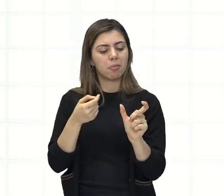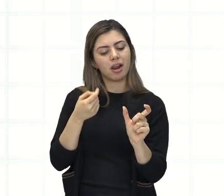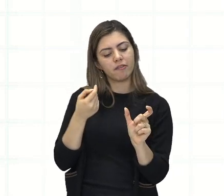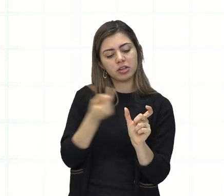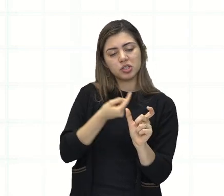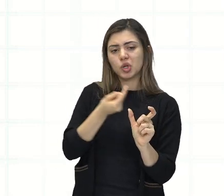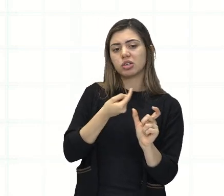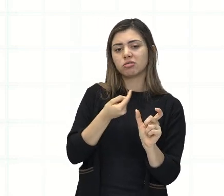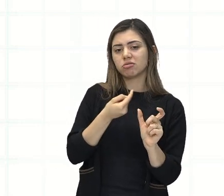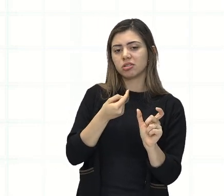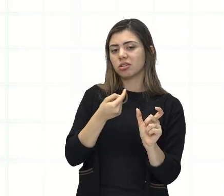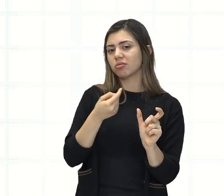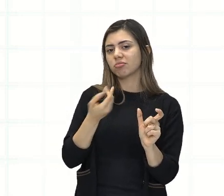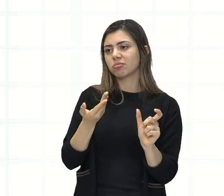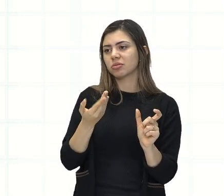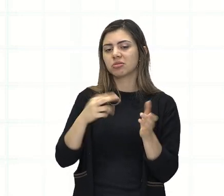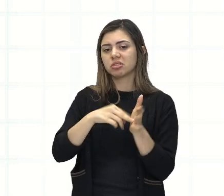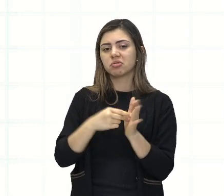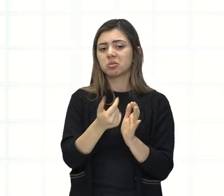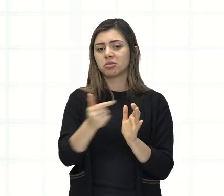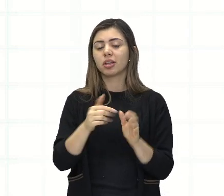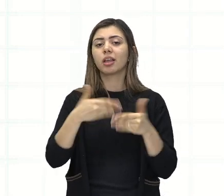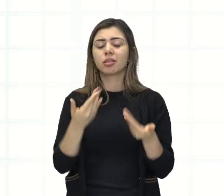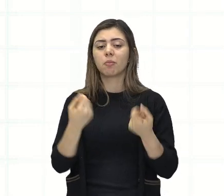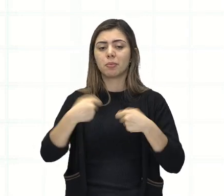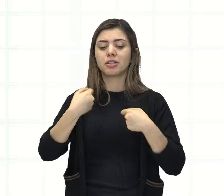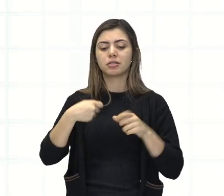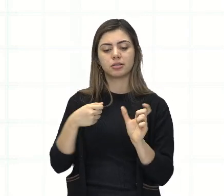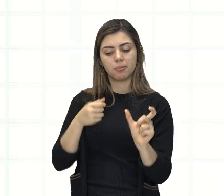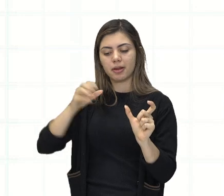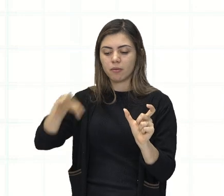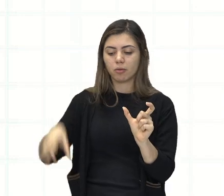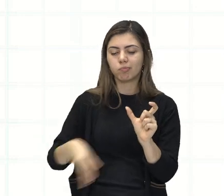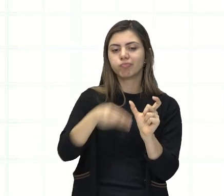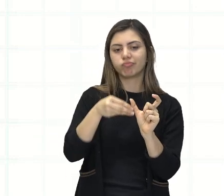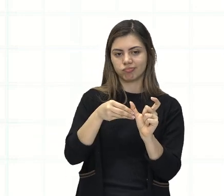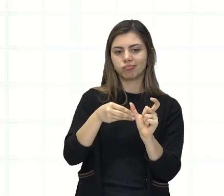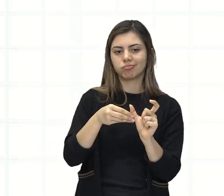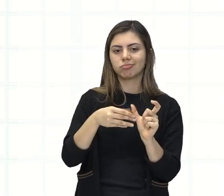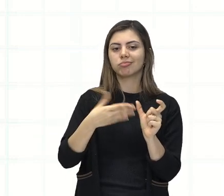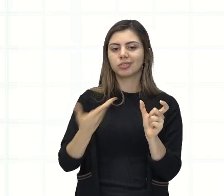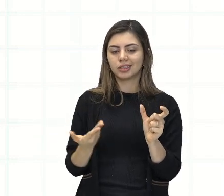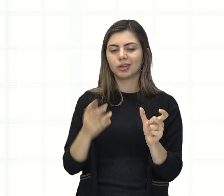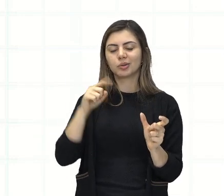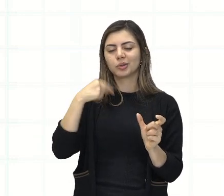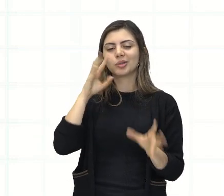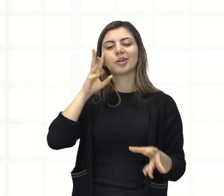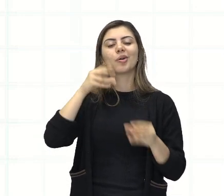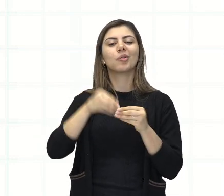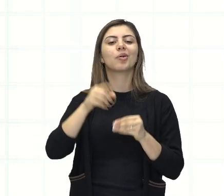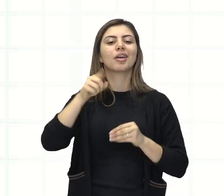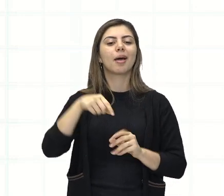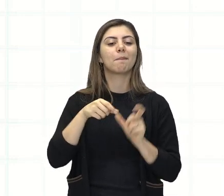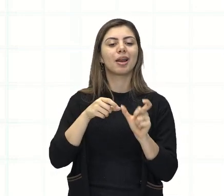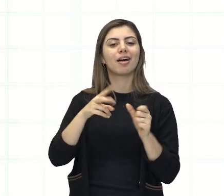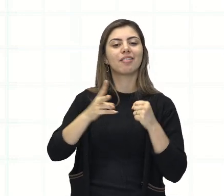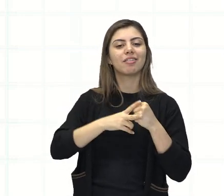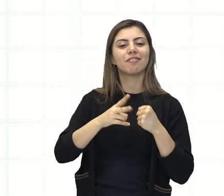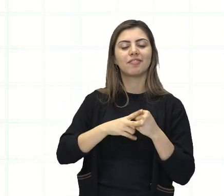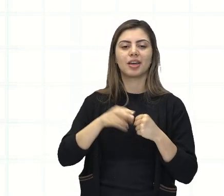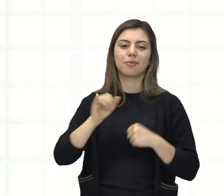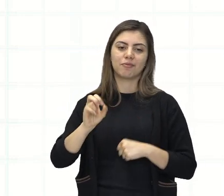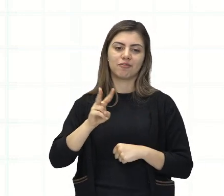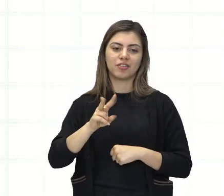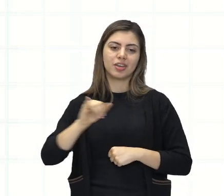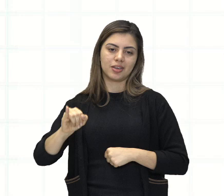elas estão completando o sentido desse verbo. Logo, concluímos que esse verbo é um verbo